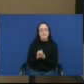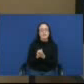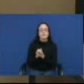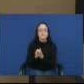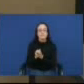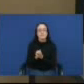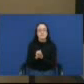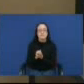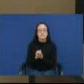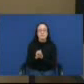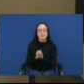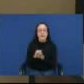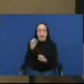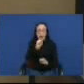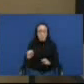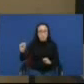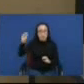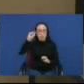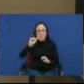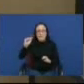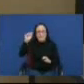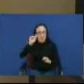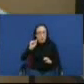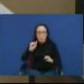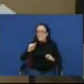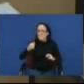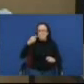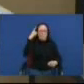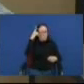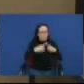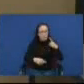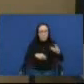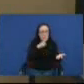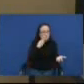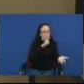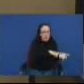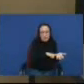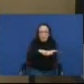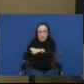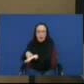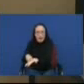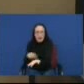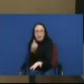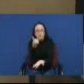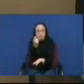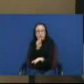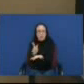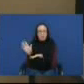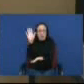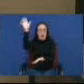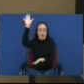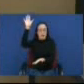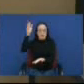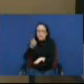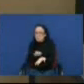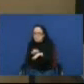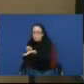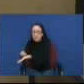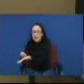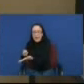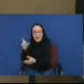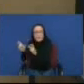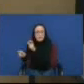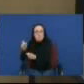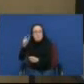justo essa associação ficar mandando carta usando-se valor extremamente alto, iludindo